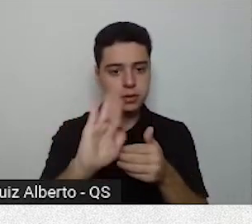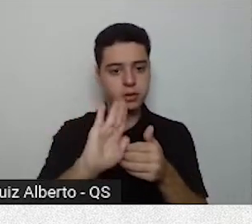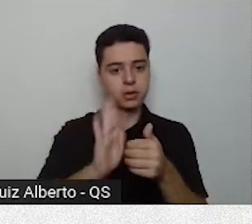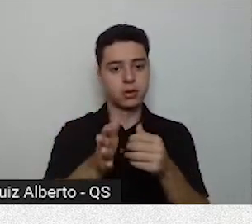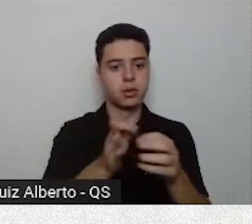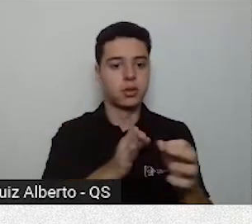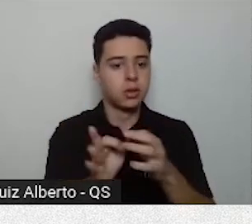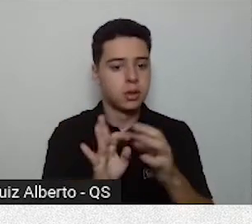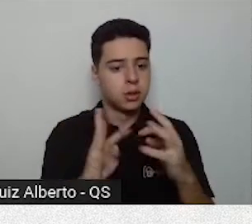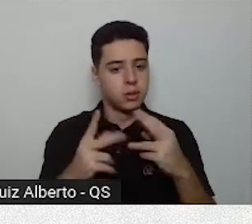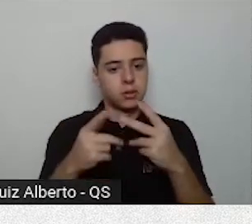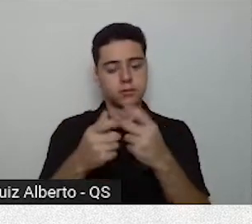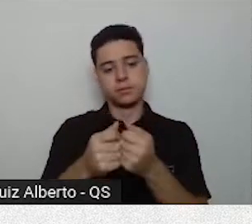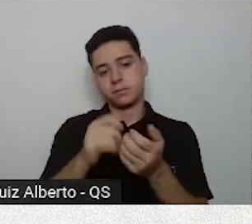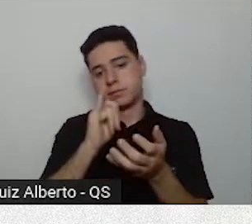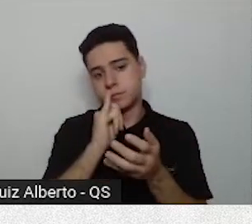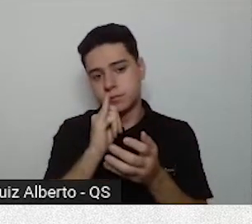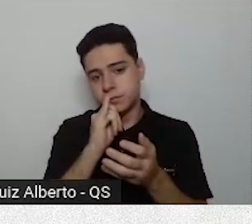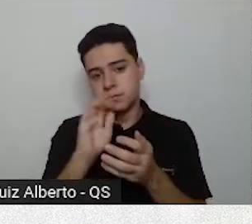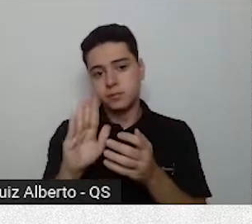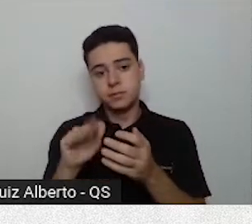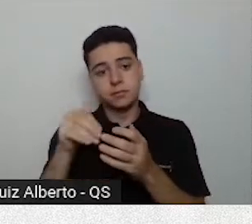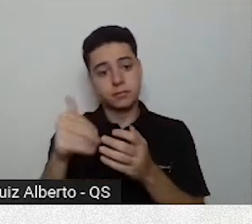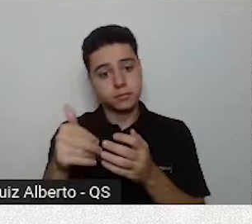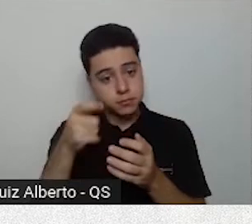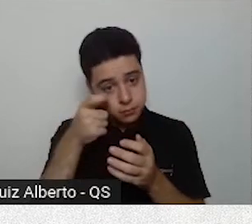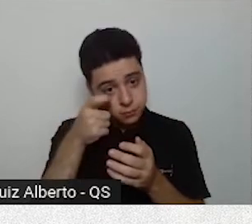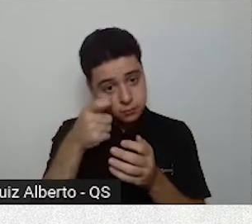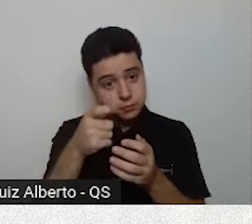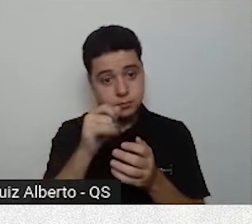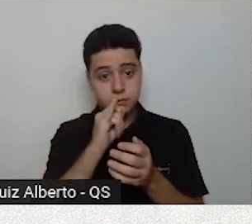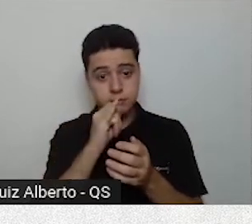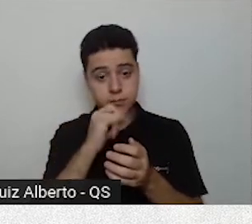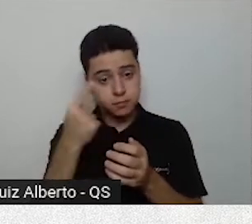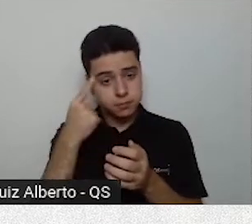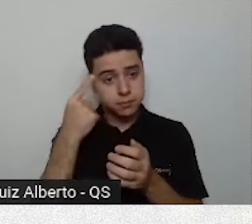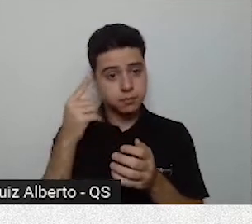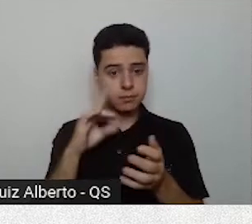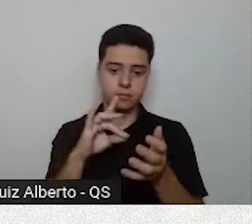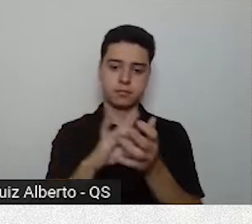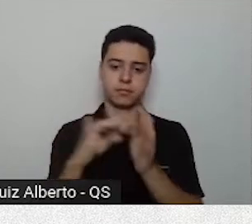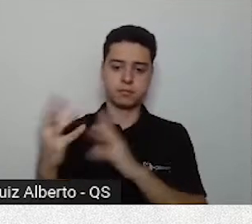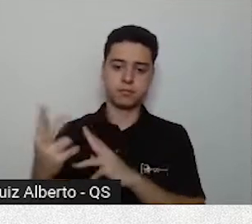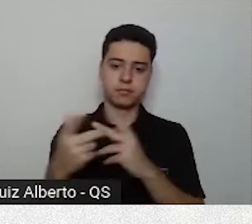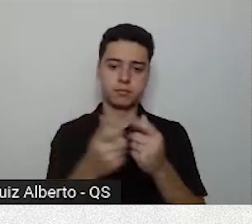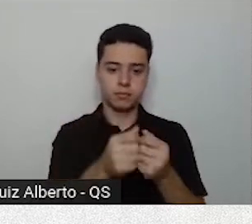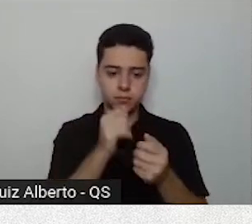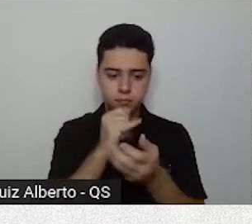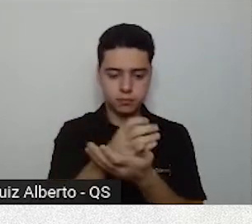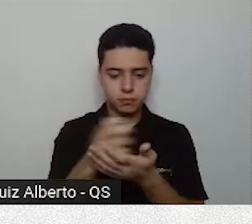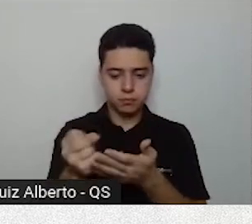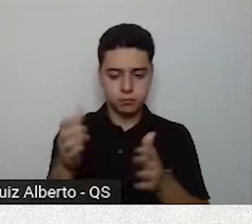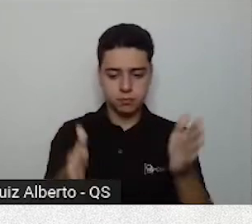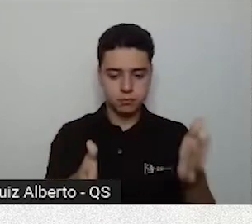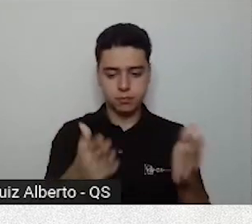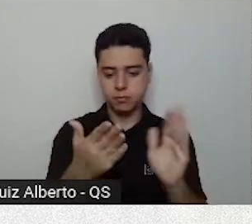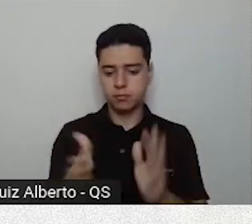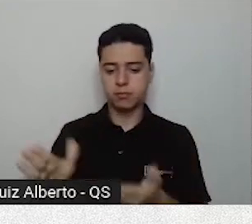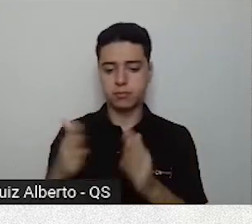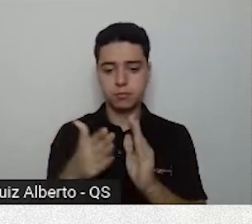tinta. É interessante você pensar nisso, né, no prazo de produção dessas